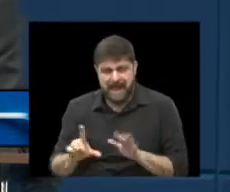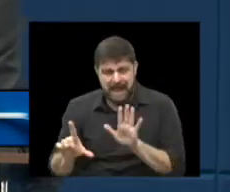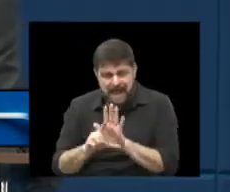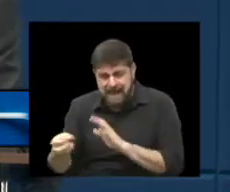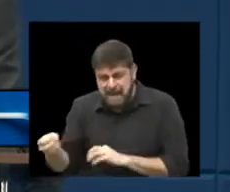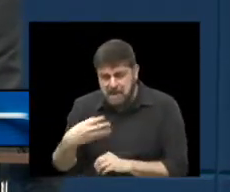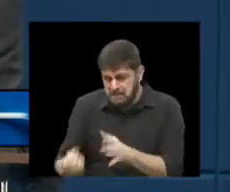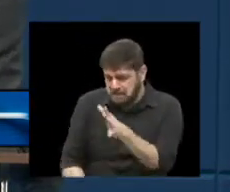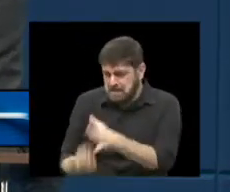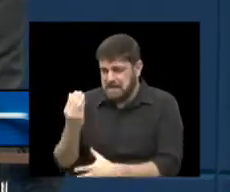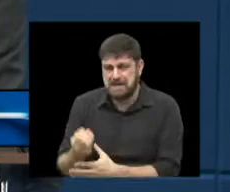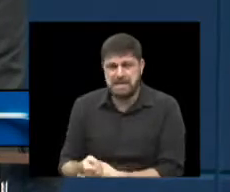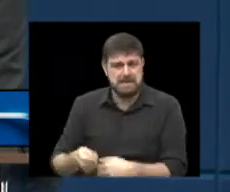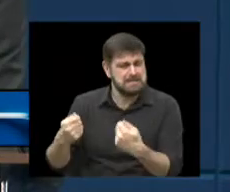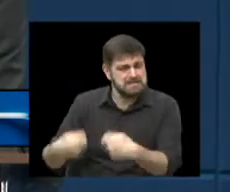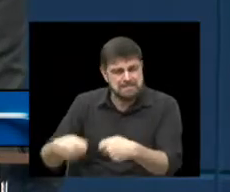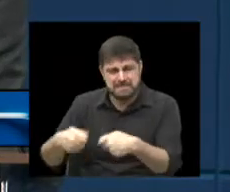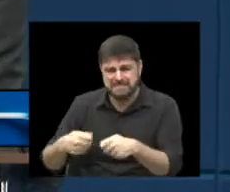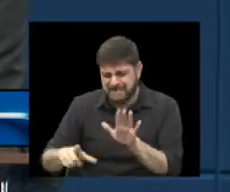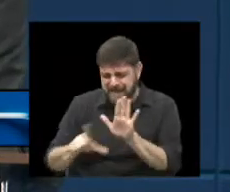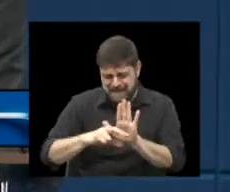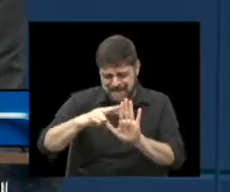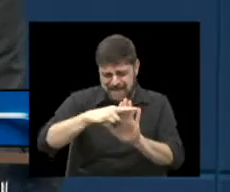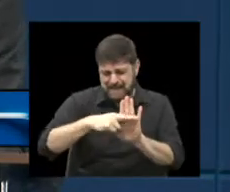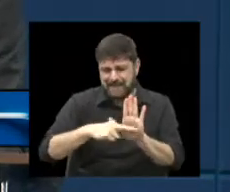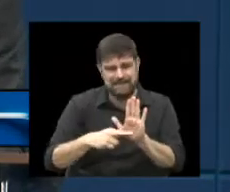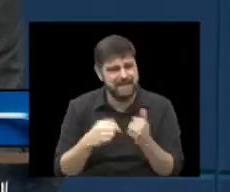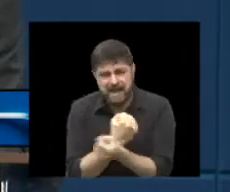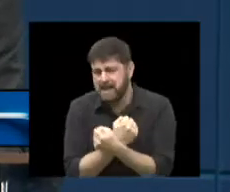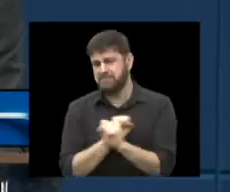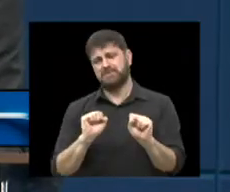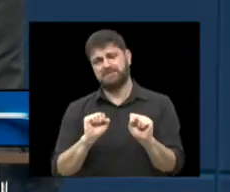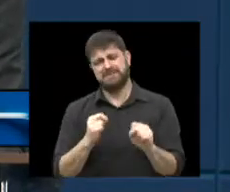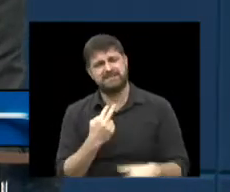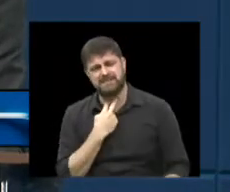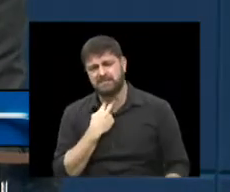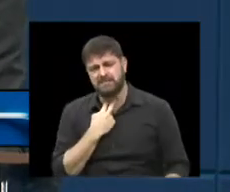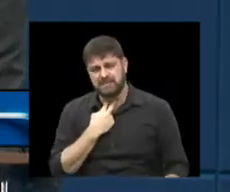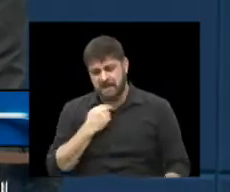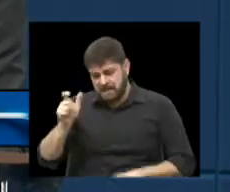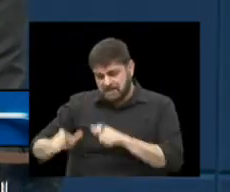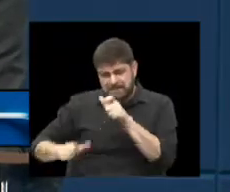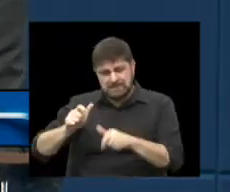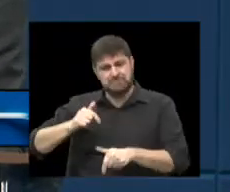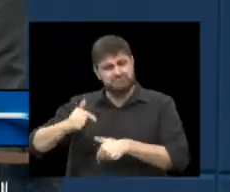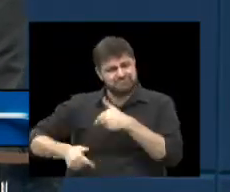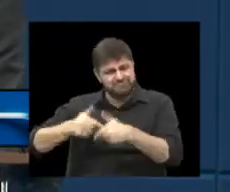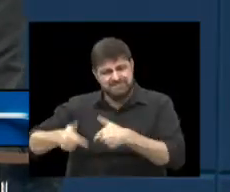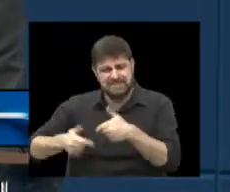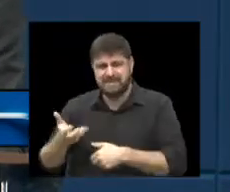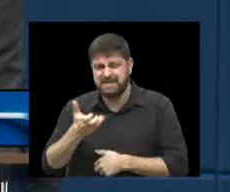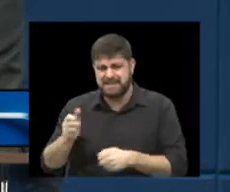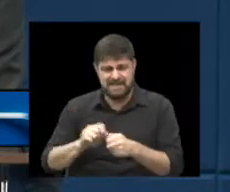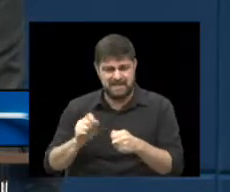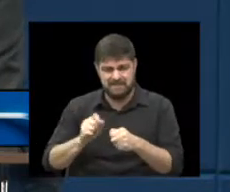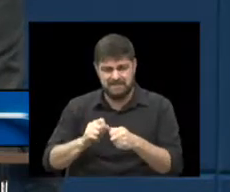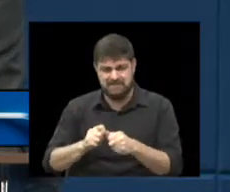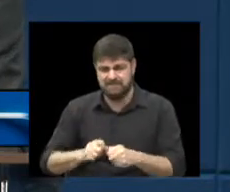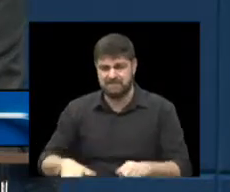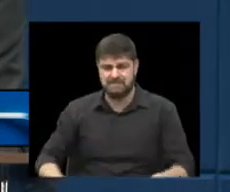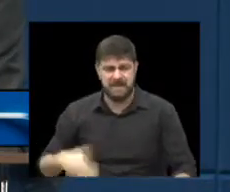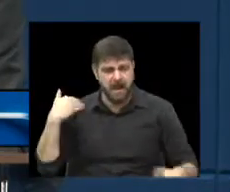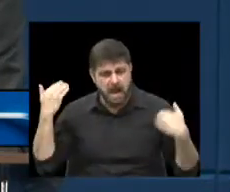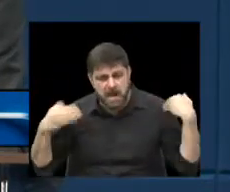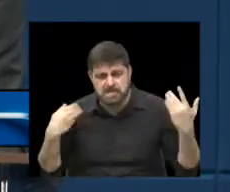regras absolutamente inaceitáveis e impossíveis de serem realizadas por aqueles que querem promover